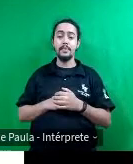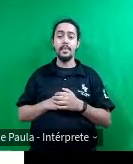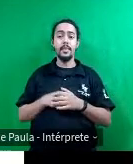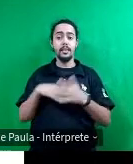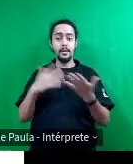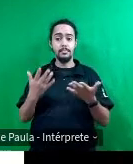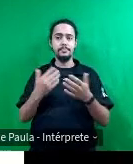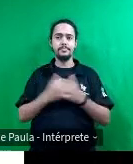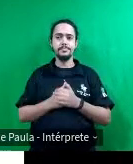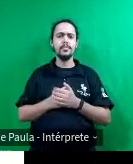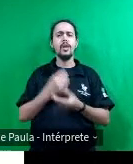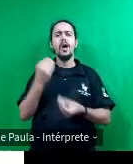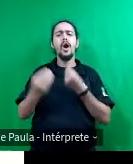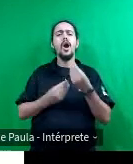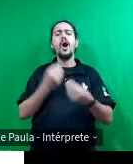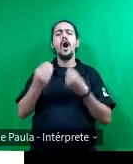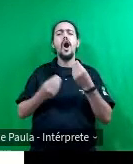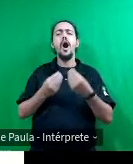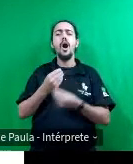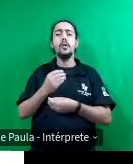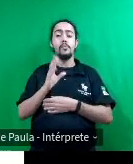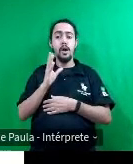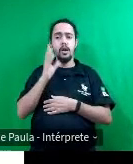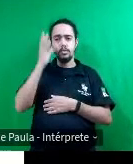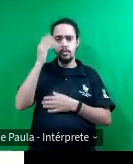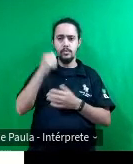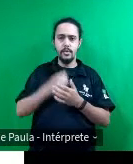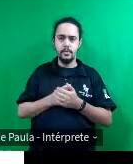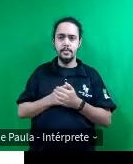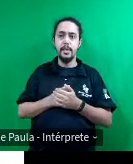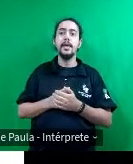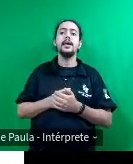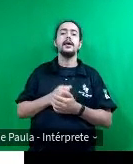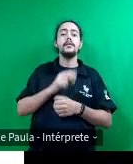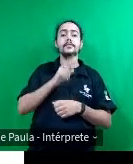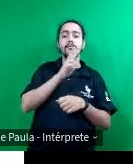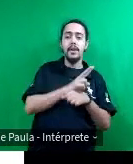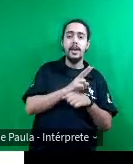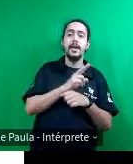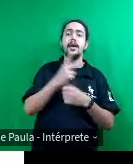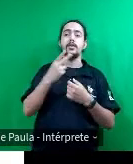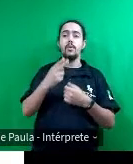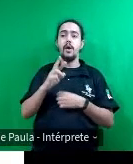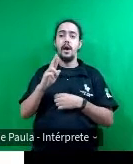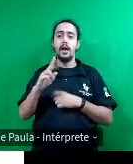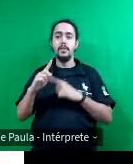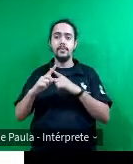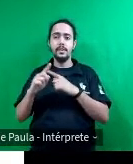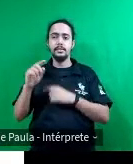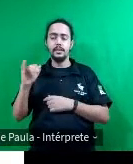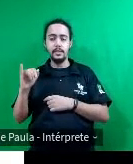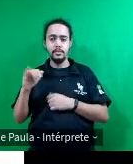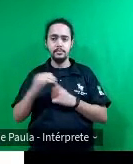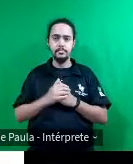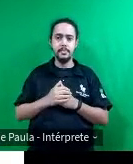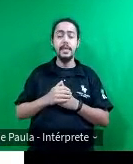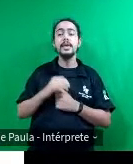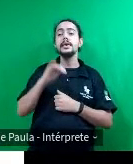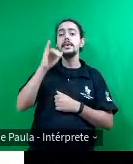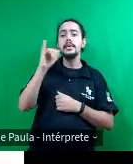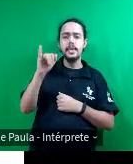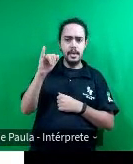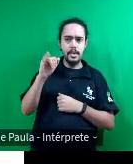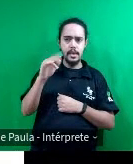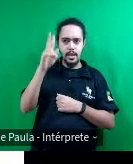como é que eu resolvo pela lei de Ohm? V igual a R vezes I. O I do circuito, então, a corrente que vai sair da fonte, chamei de